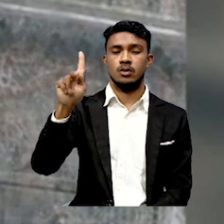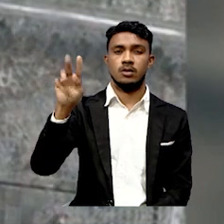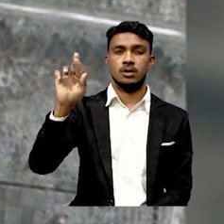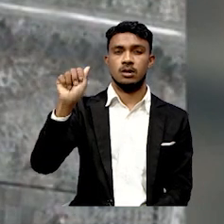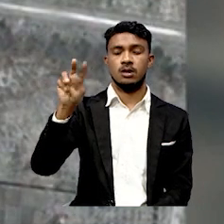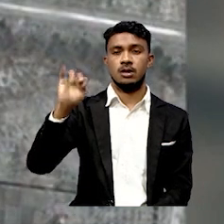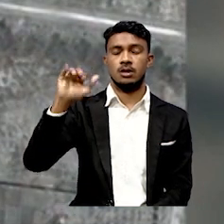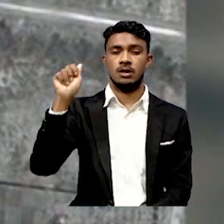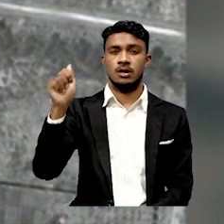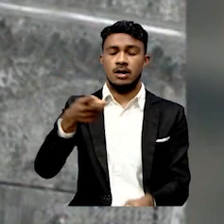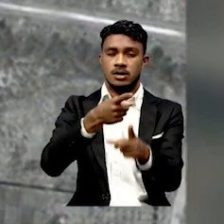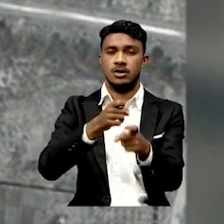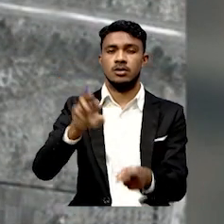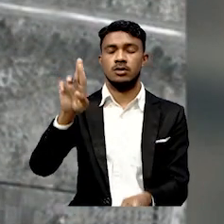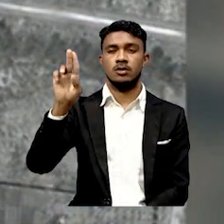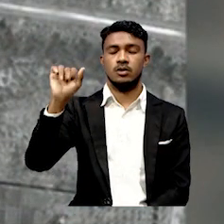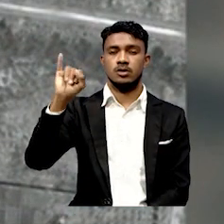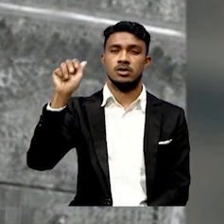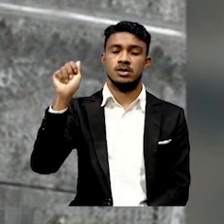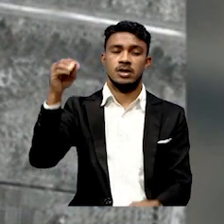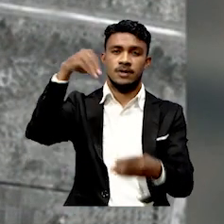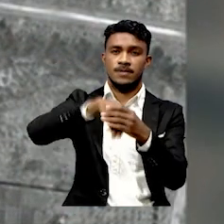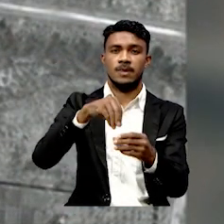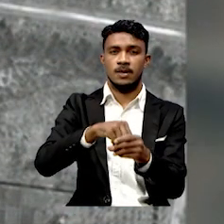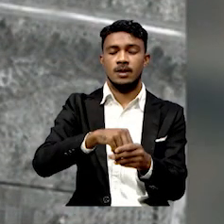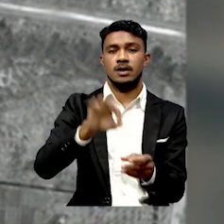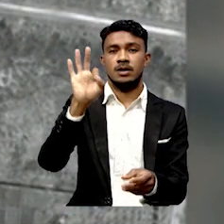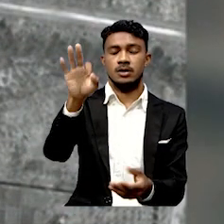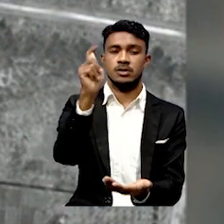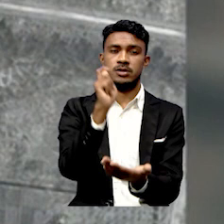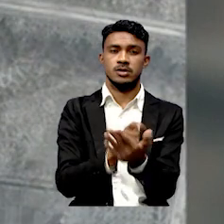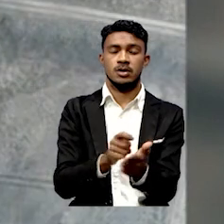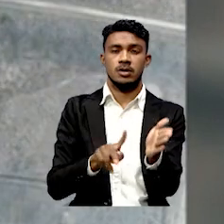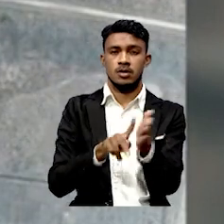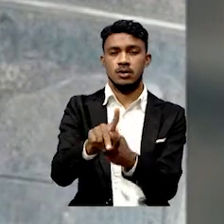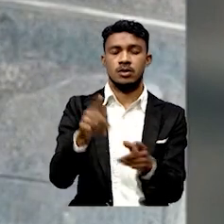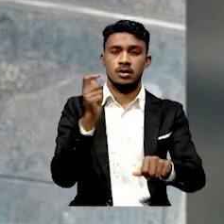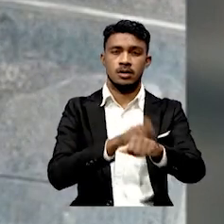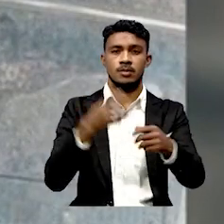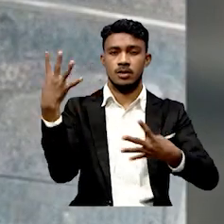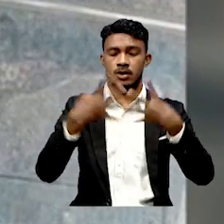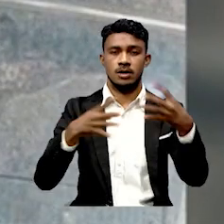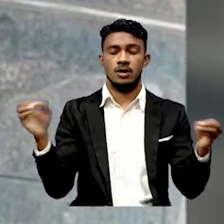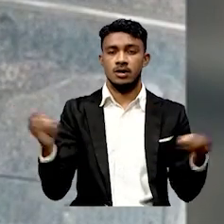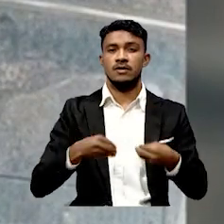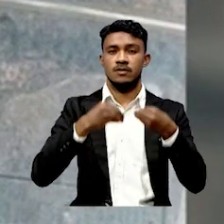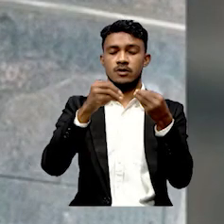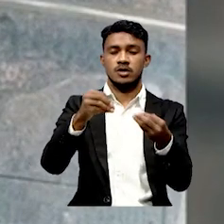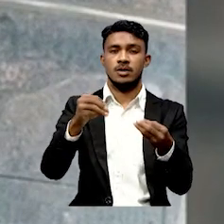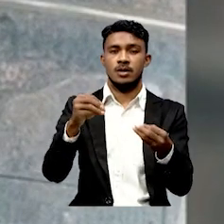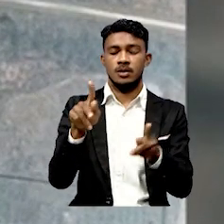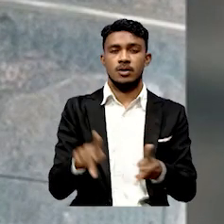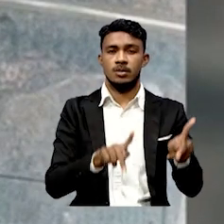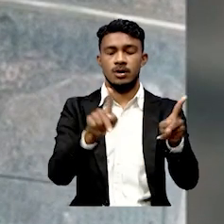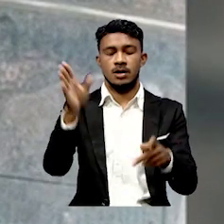a qual é super cidadão civil, rihun siarecem, na besira ojo durante a invasão, atunene la bele fosaiba público, hodi